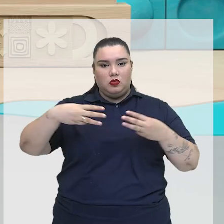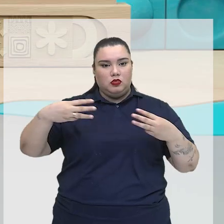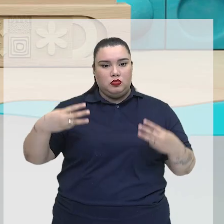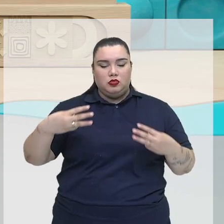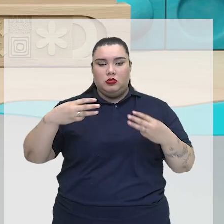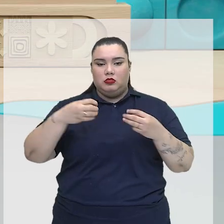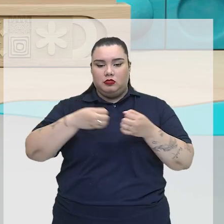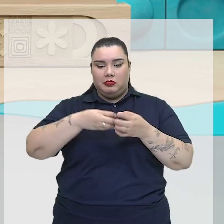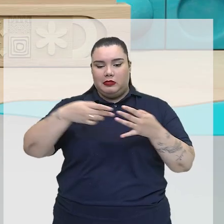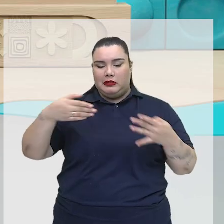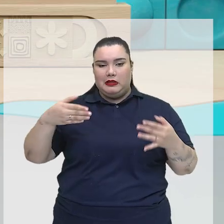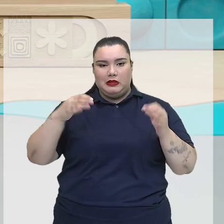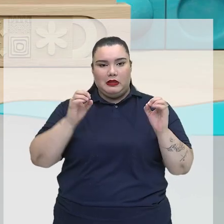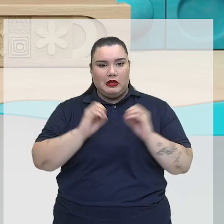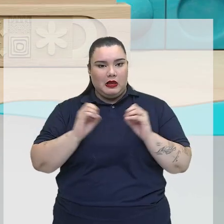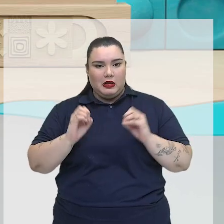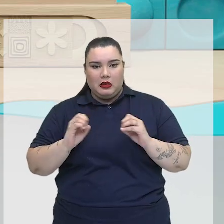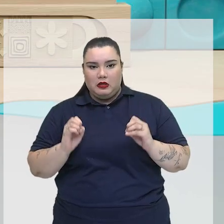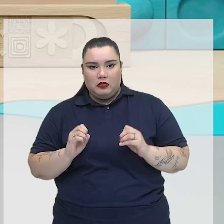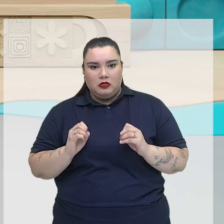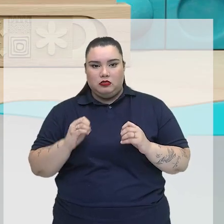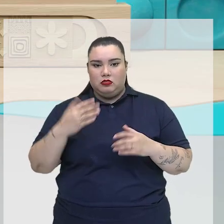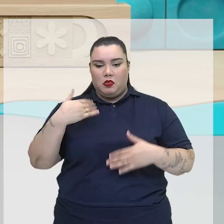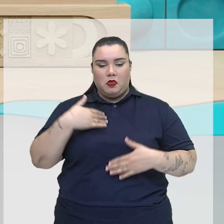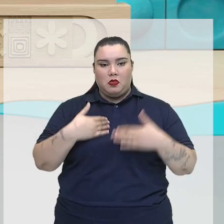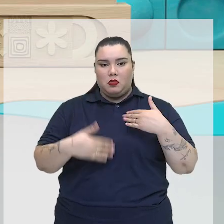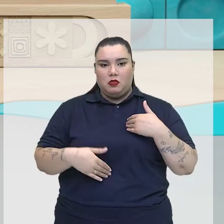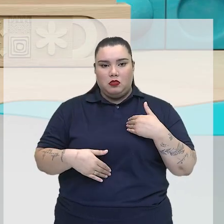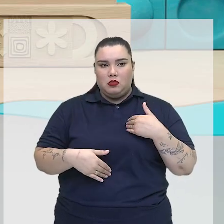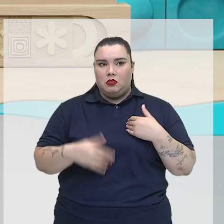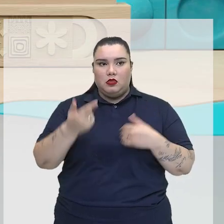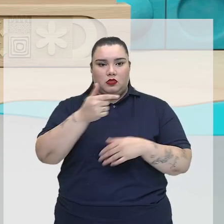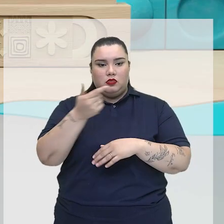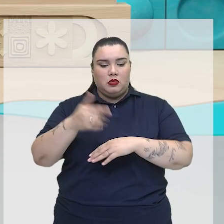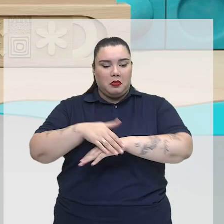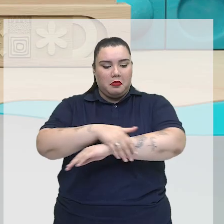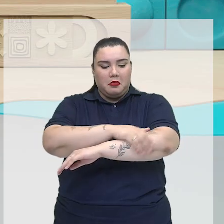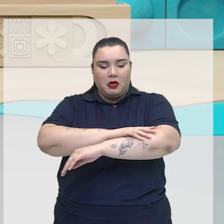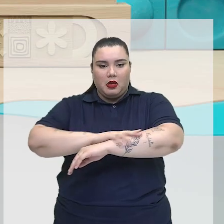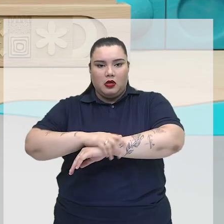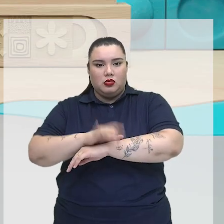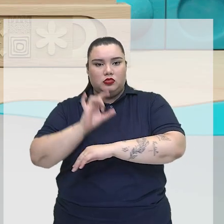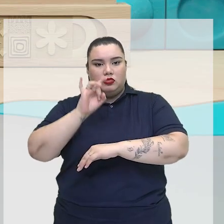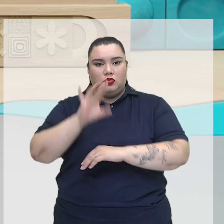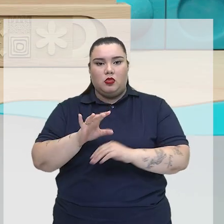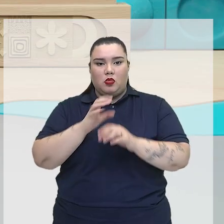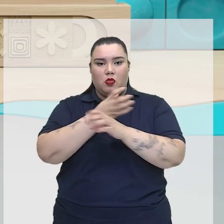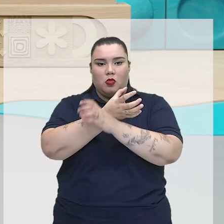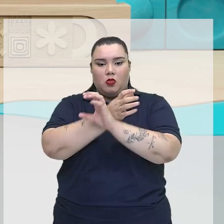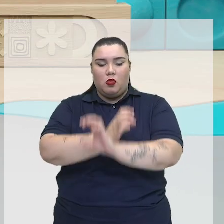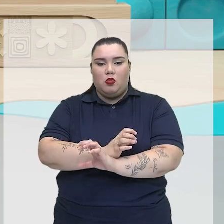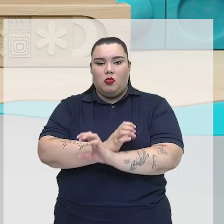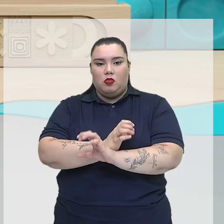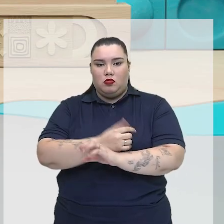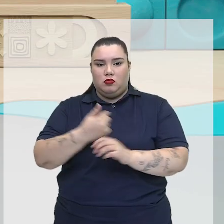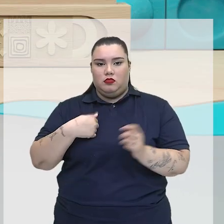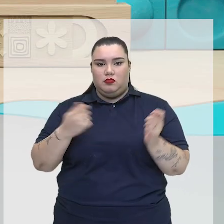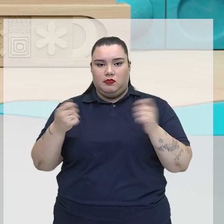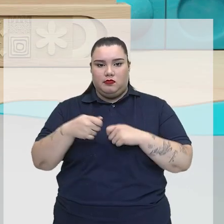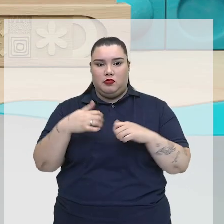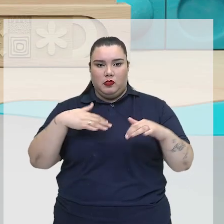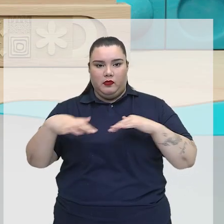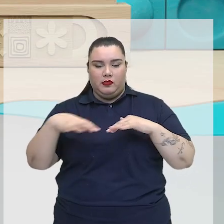tenho ligamentos, eu não tenho nervos passando por mim, eu não tenho pele, eu só tenho a estrutura óssea, eu vou conseguir